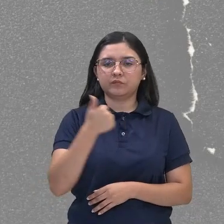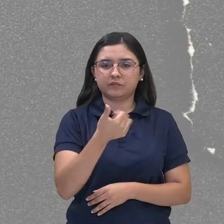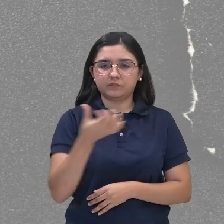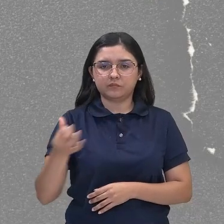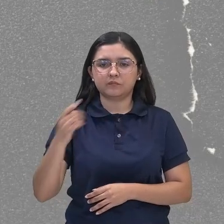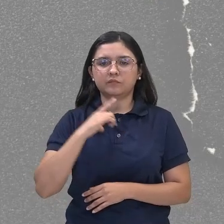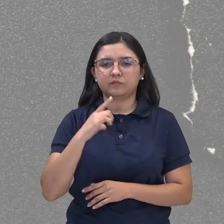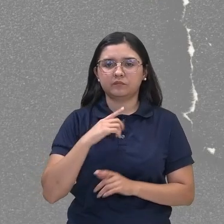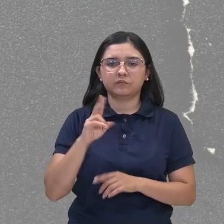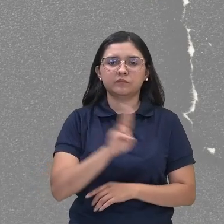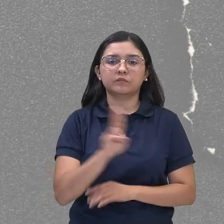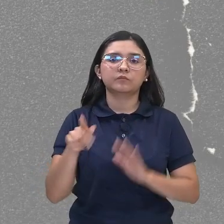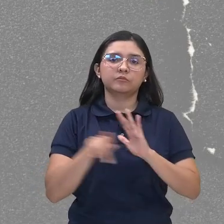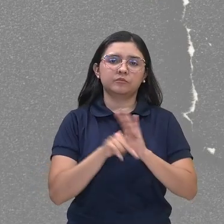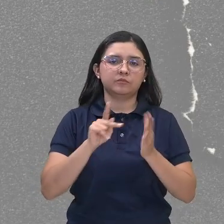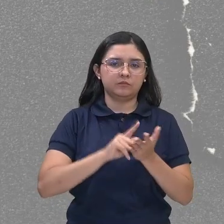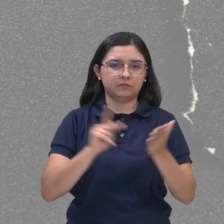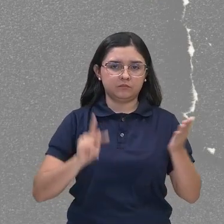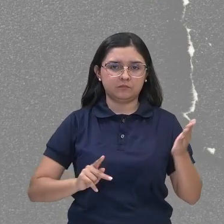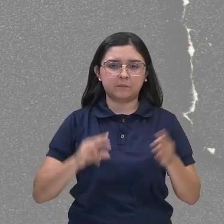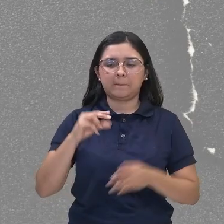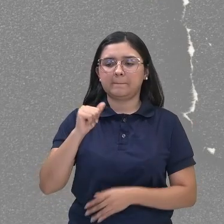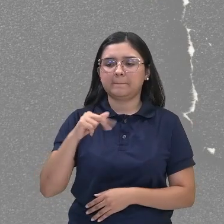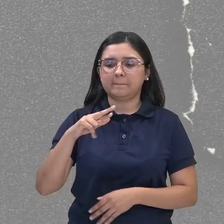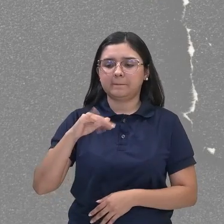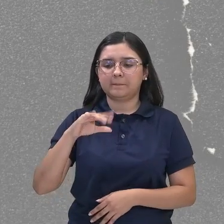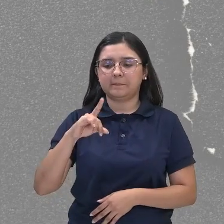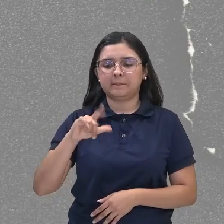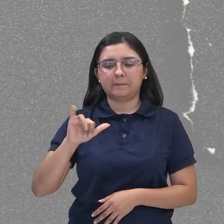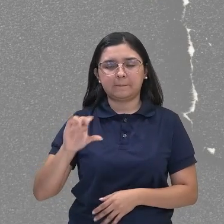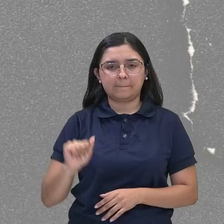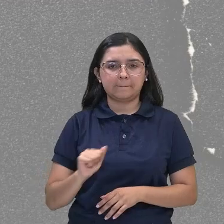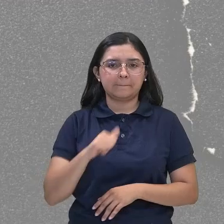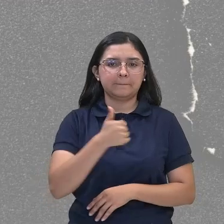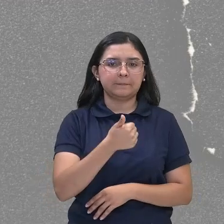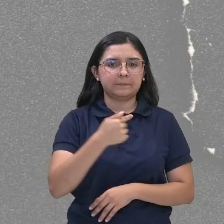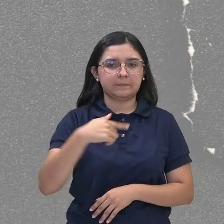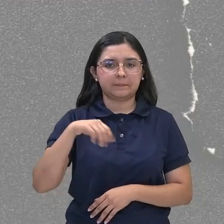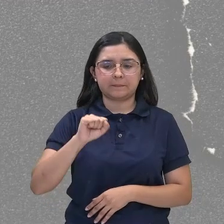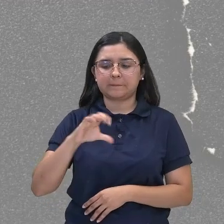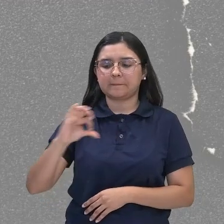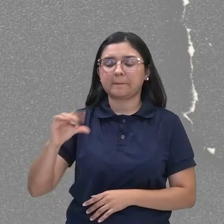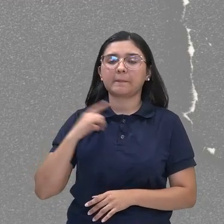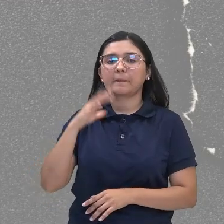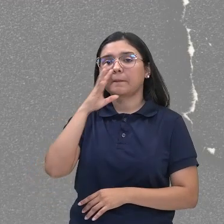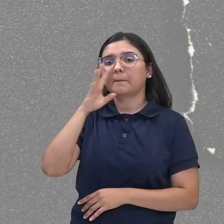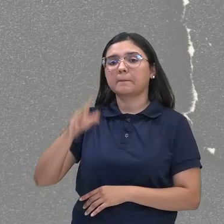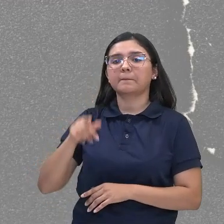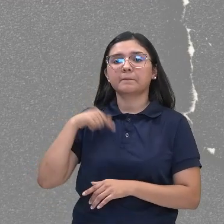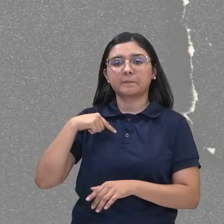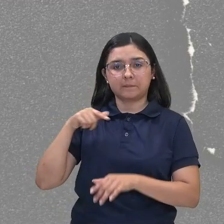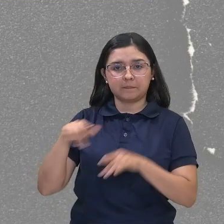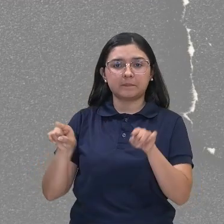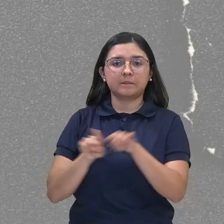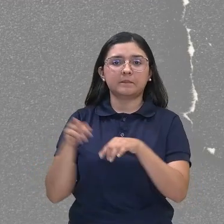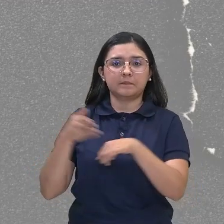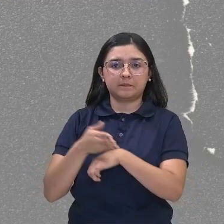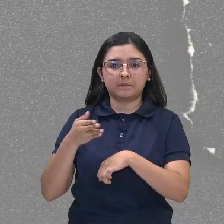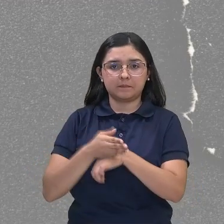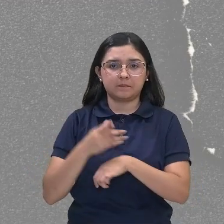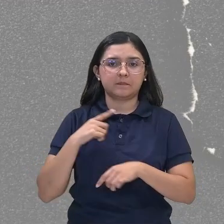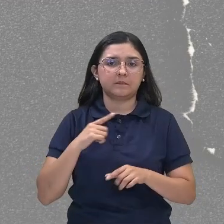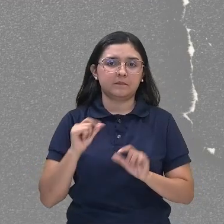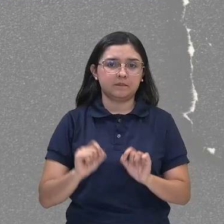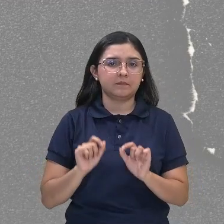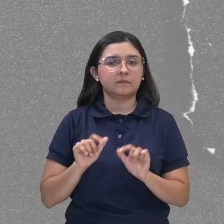que recebe o nome nos poemas dele de Marília. Em 1789, é acusado de participar da Inconfidência Mineira.